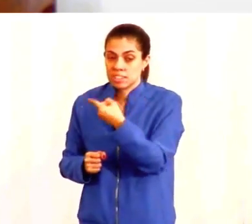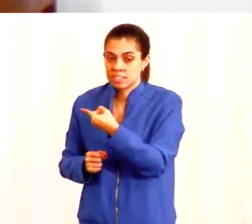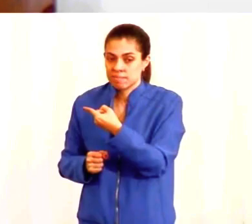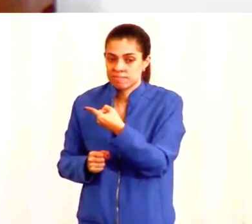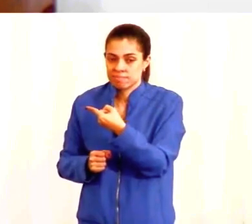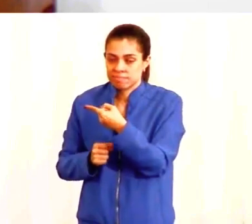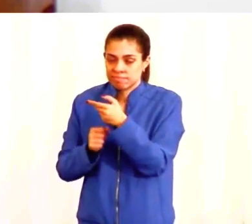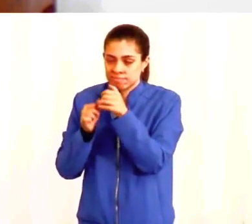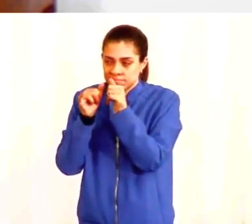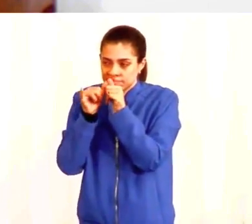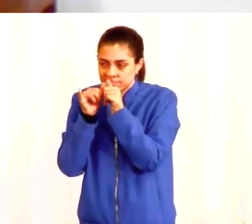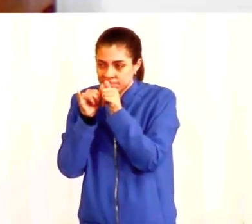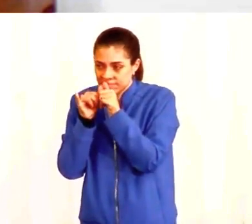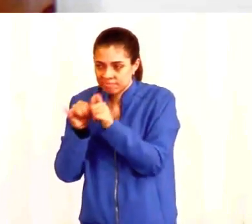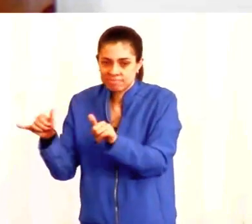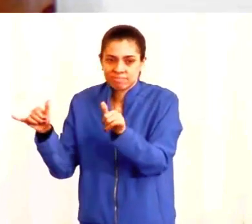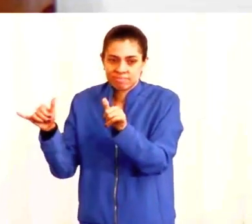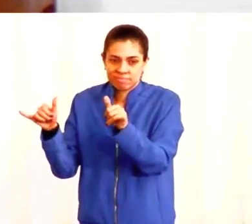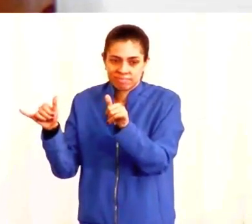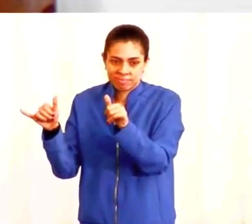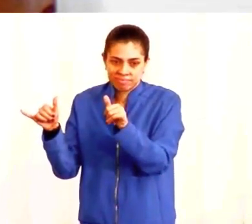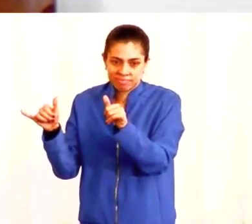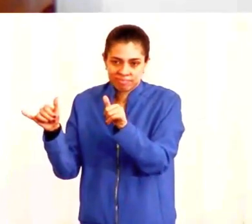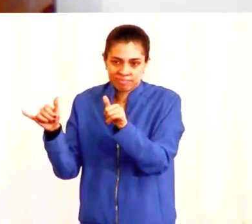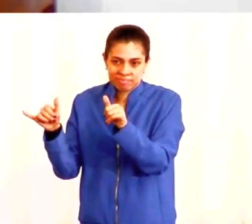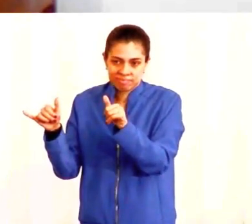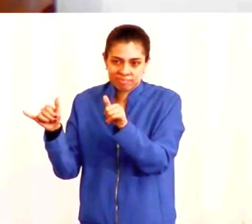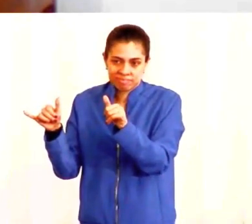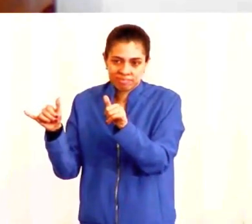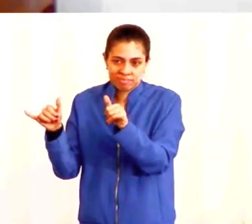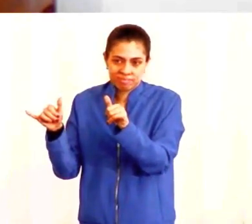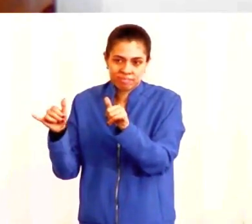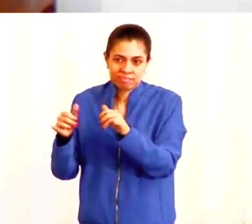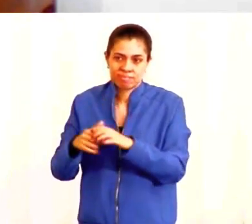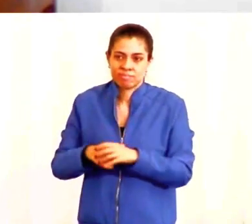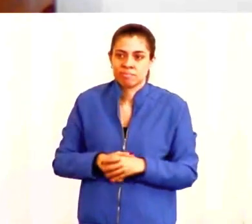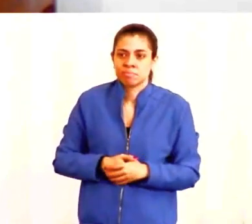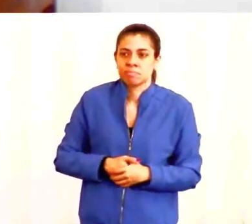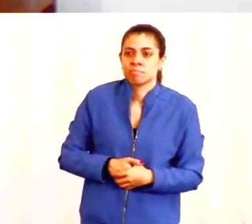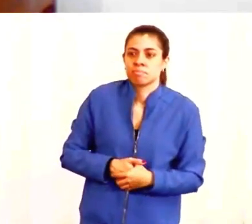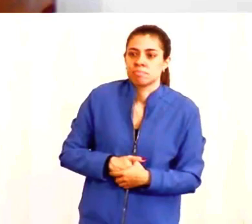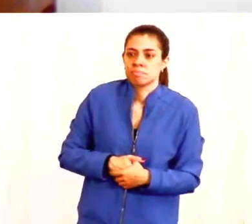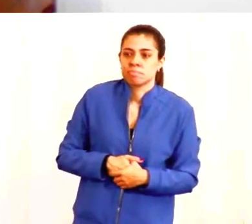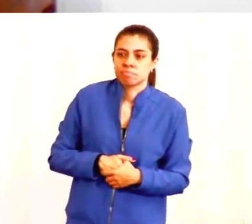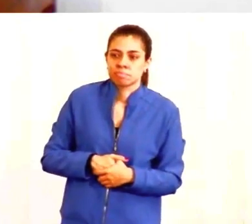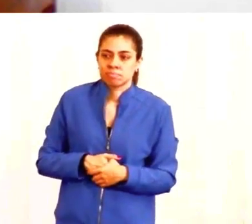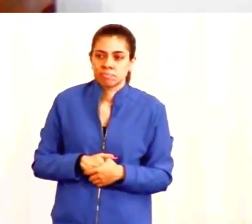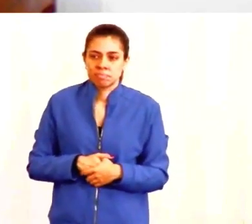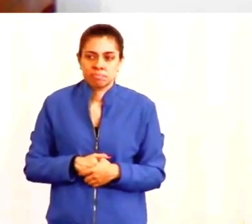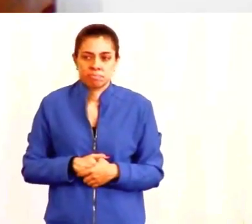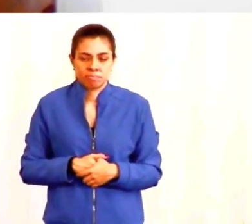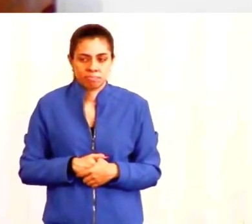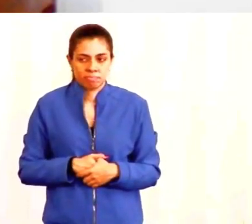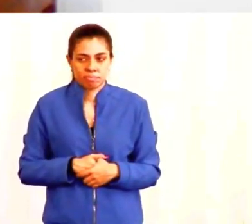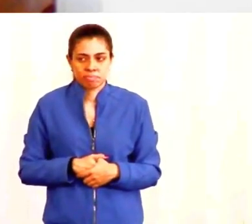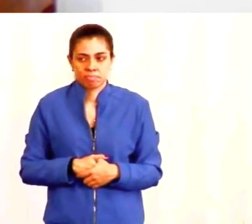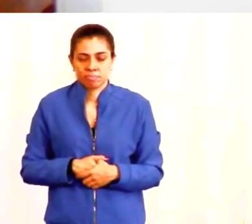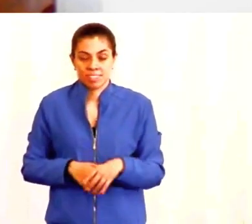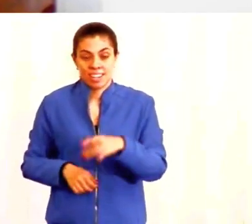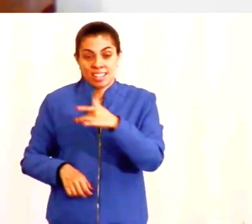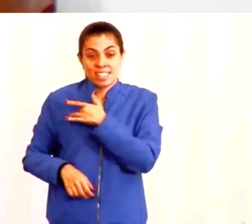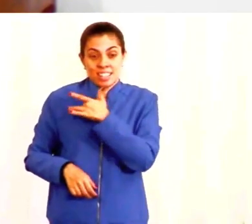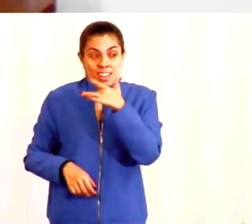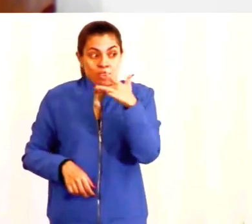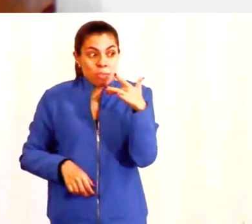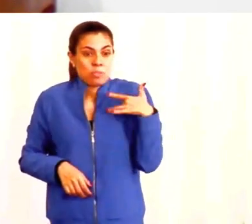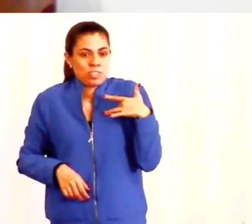se nós nos alimentarmos de alimentos saudáveis, nossa saúde será vista